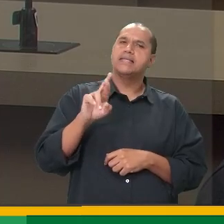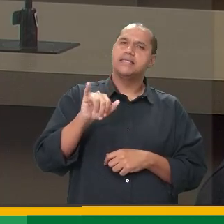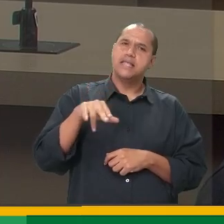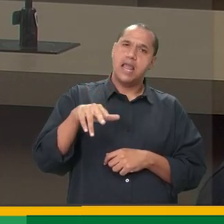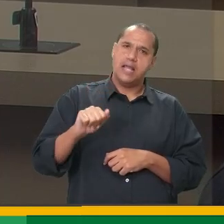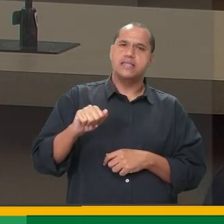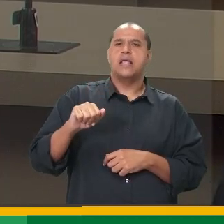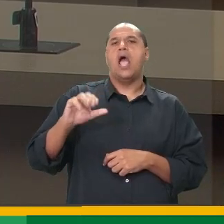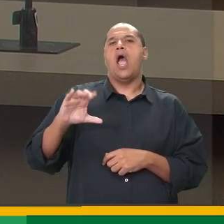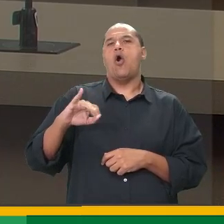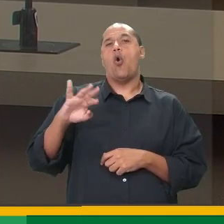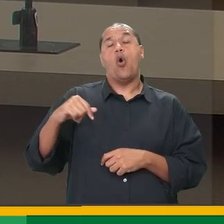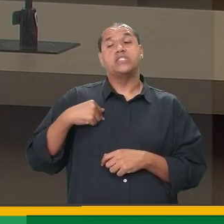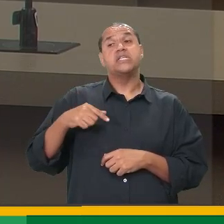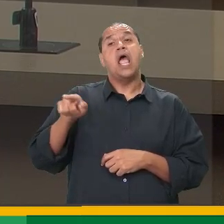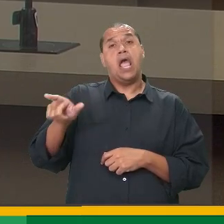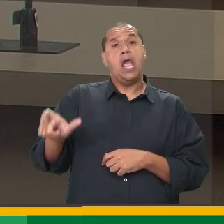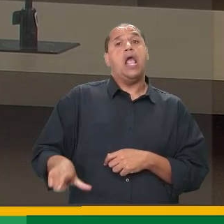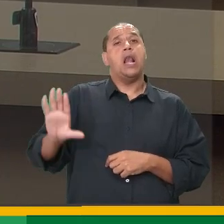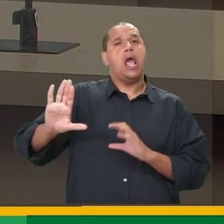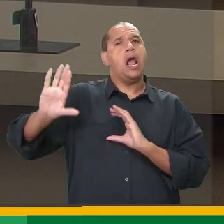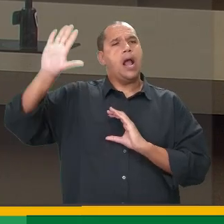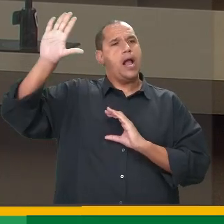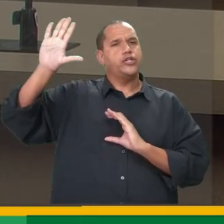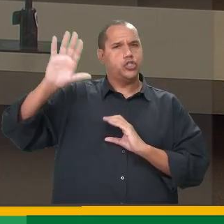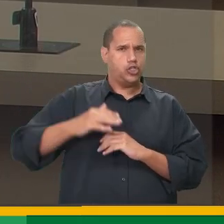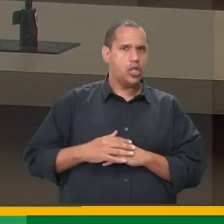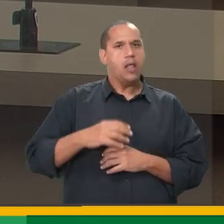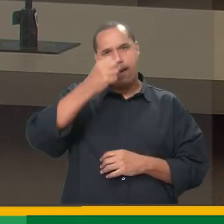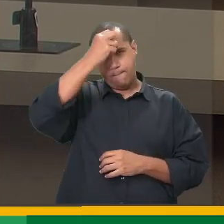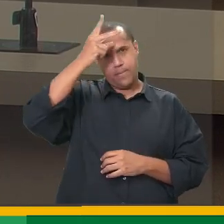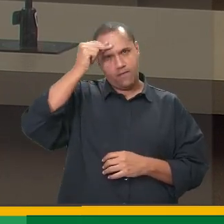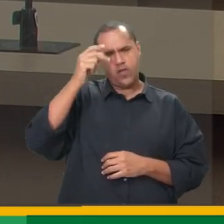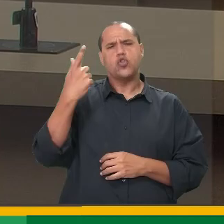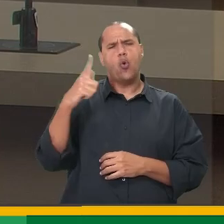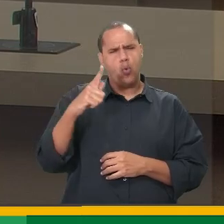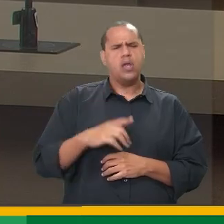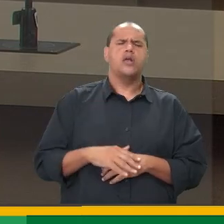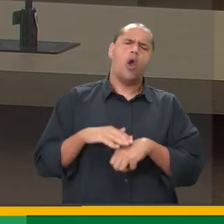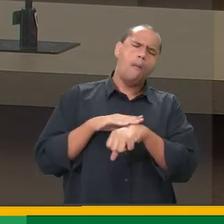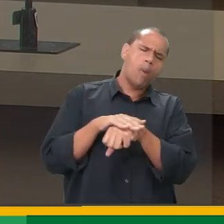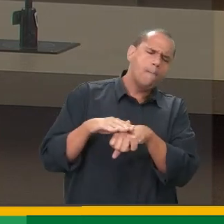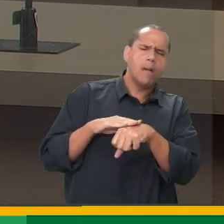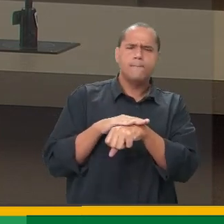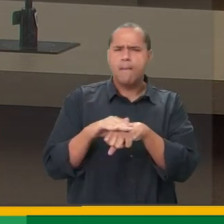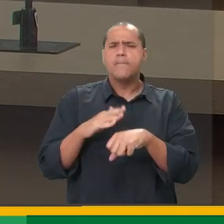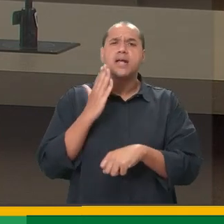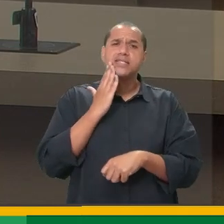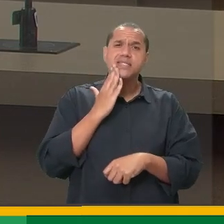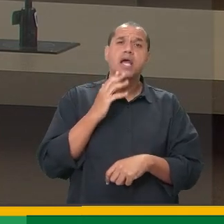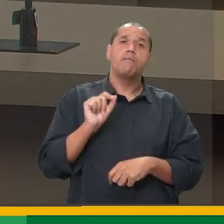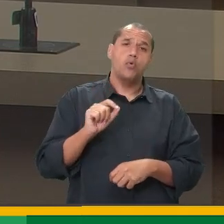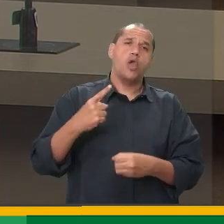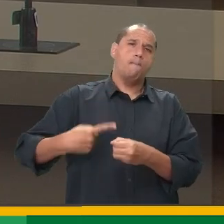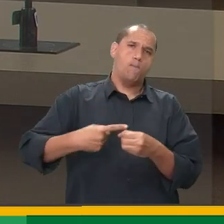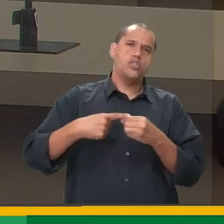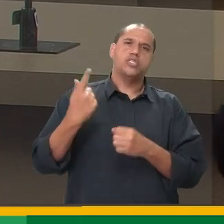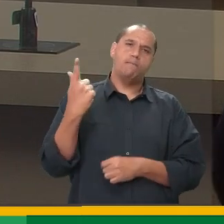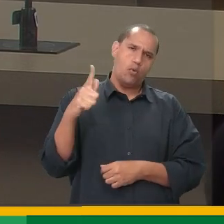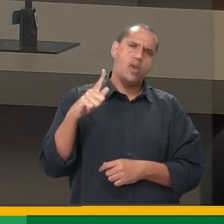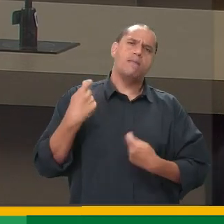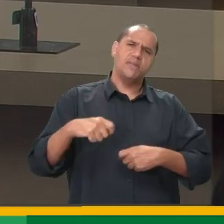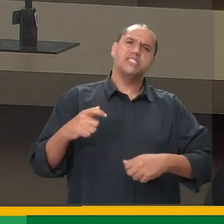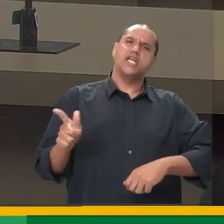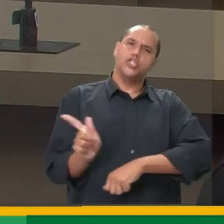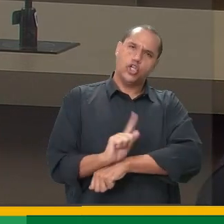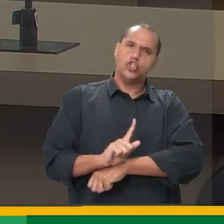Goiânia eu estou como um dos coordenadores e a gente entende perfeitamente O quanto que Goiânia precisa de uma outra gestão